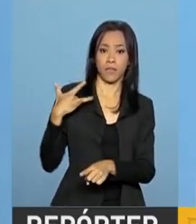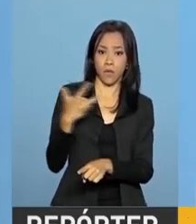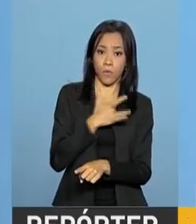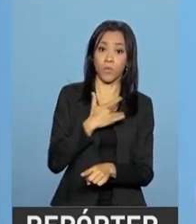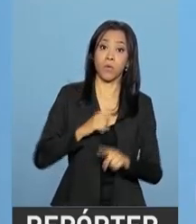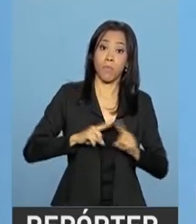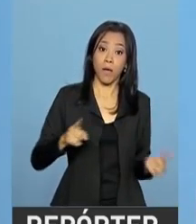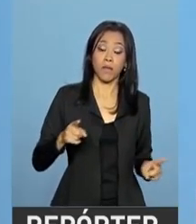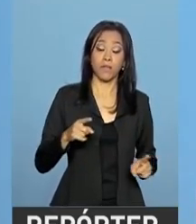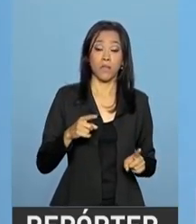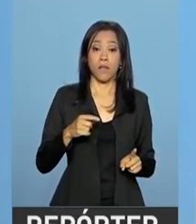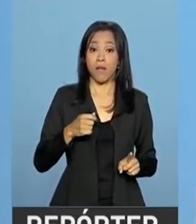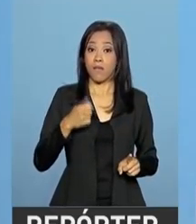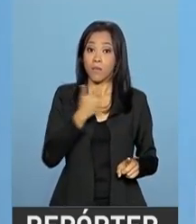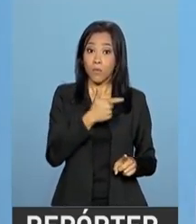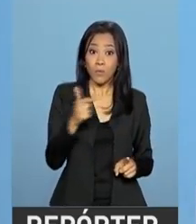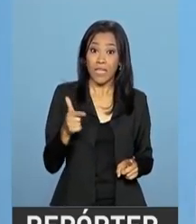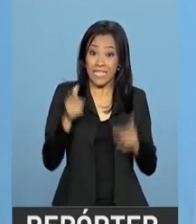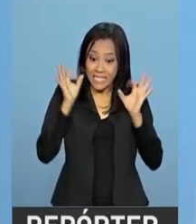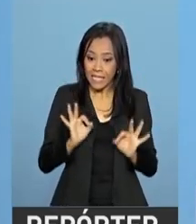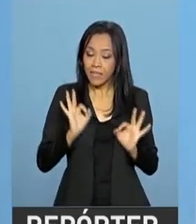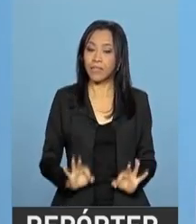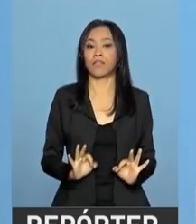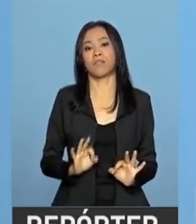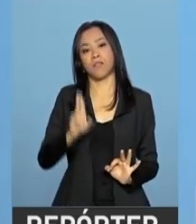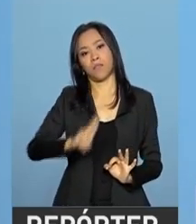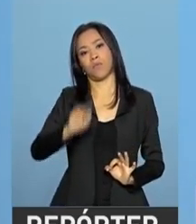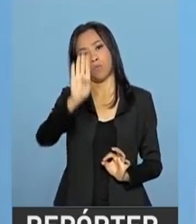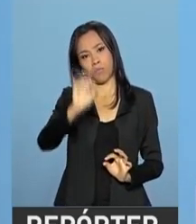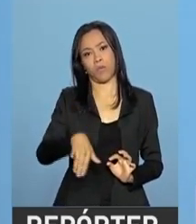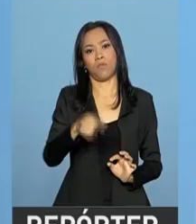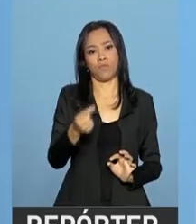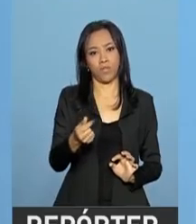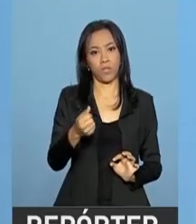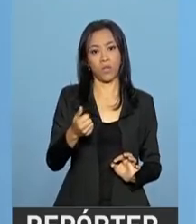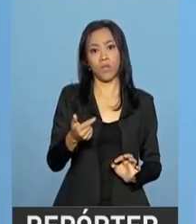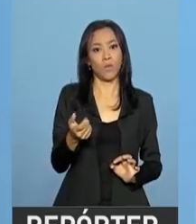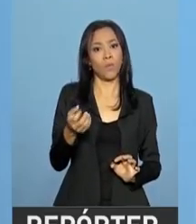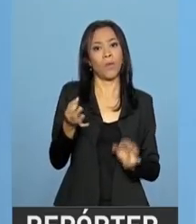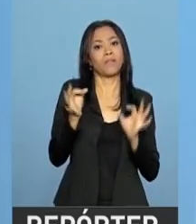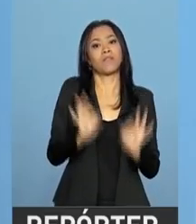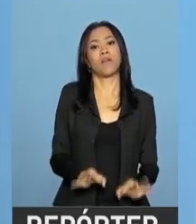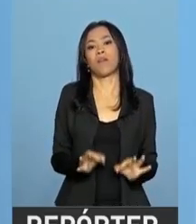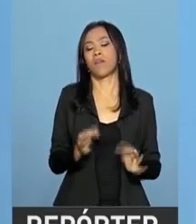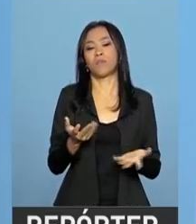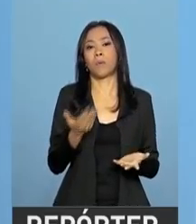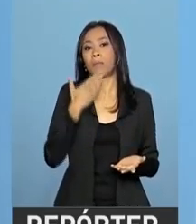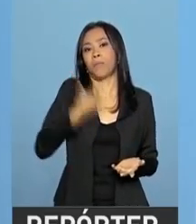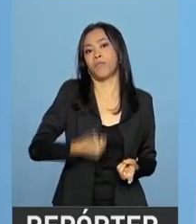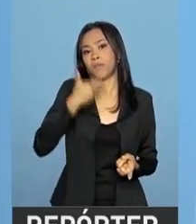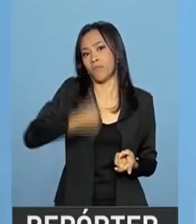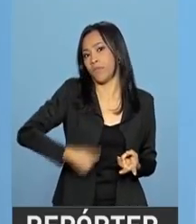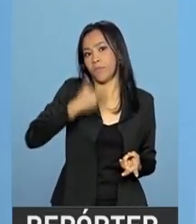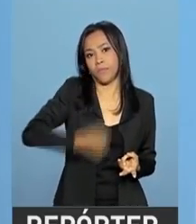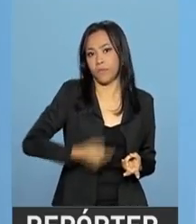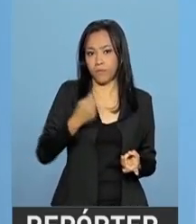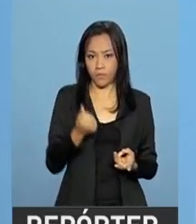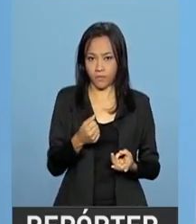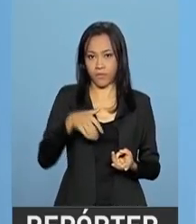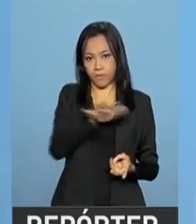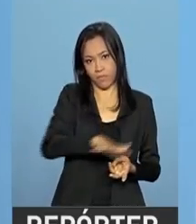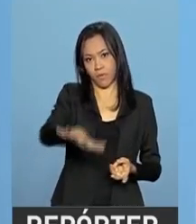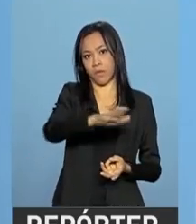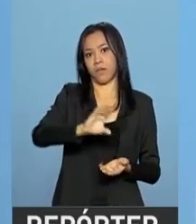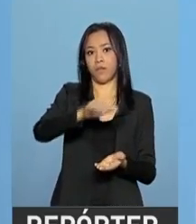a certeza de que gastamos bem os recursos que temos não é justo com a sociedade pedir mais recursos para a saúde